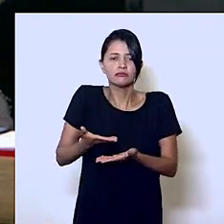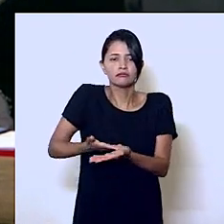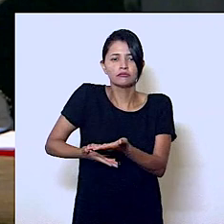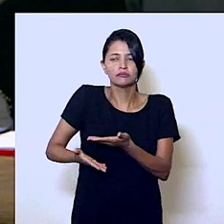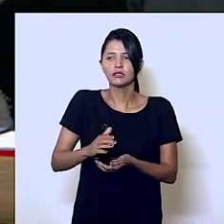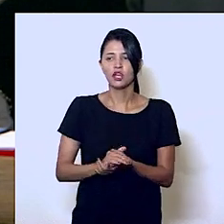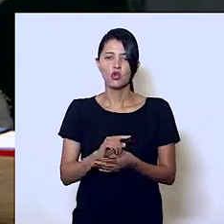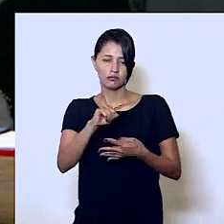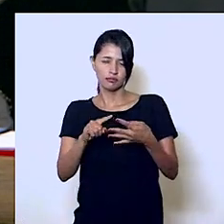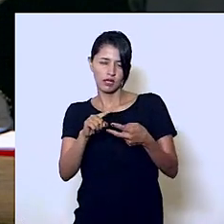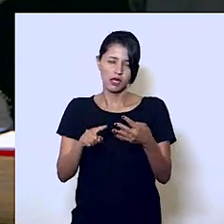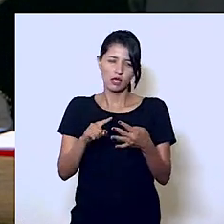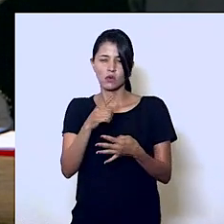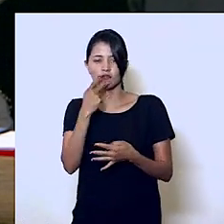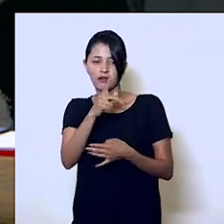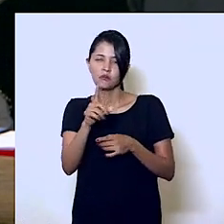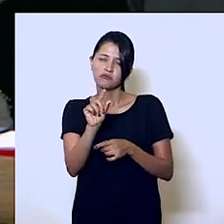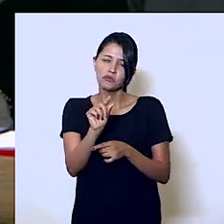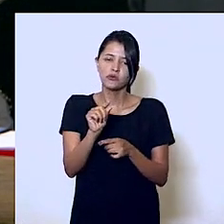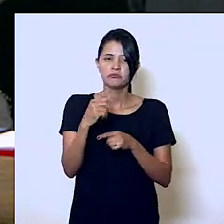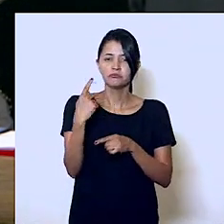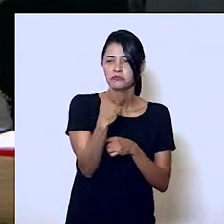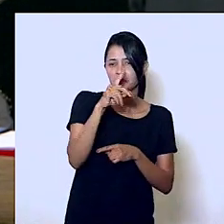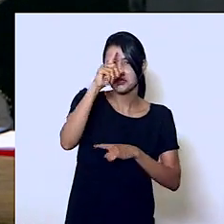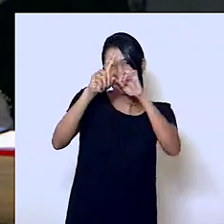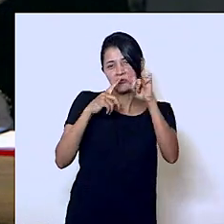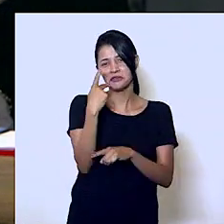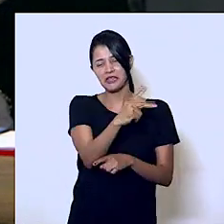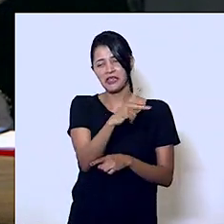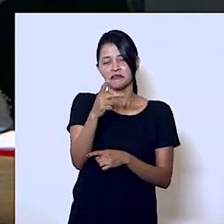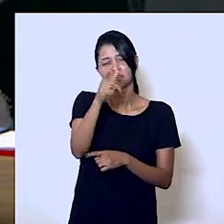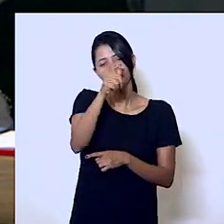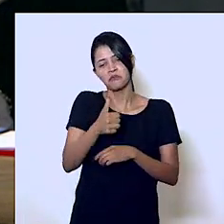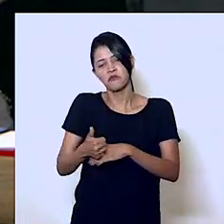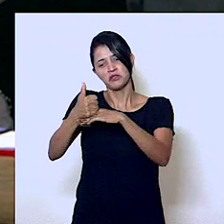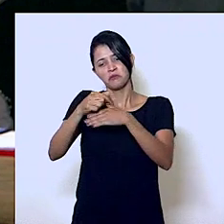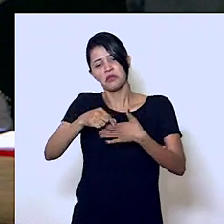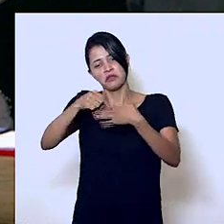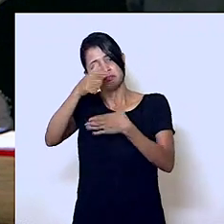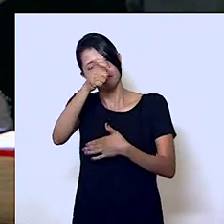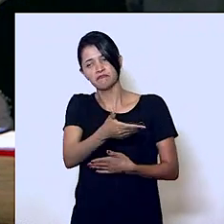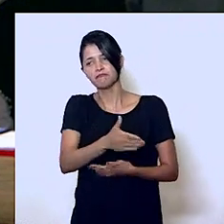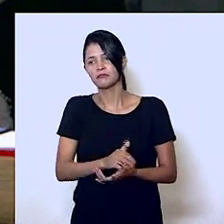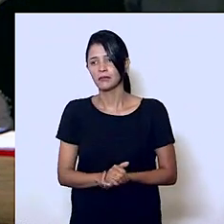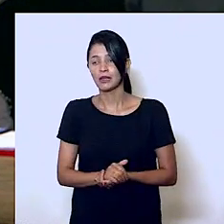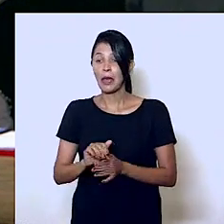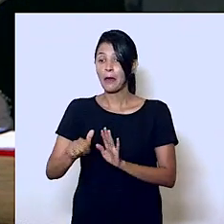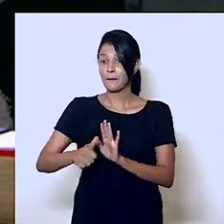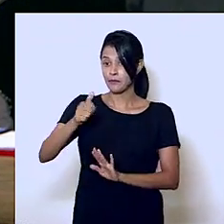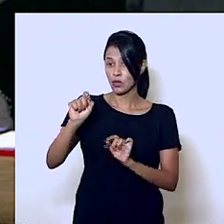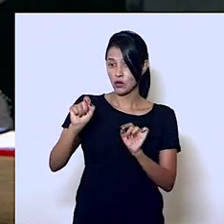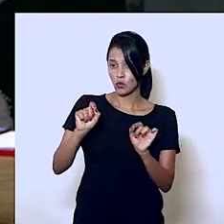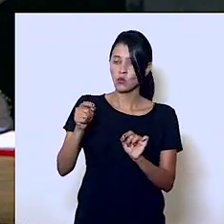isso, a criatividade do Paulo como diplomata, como líder, etc. A primeira tem que ver com a história que a Márcia começou a contar da